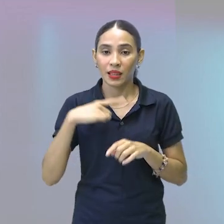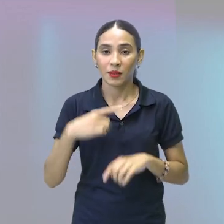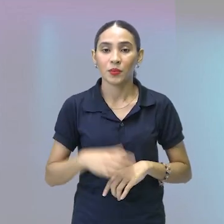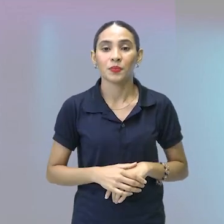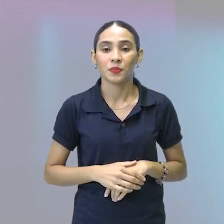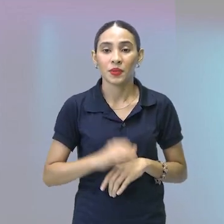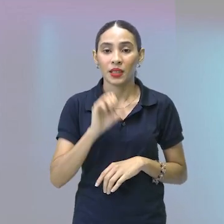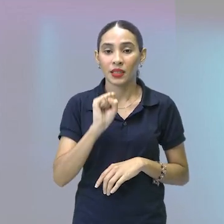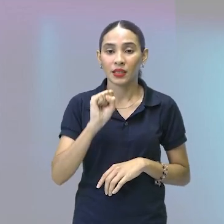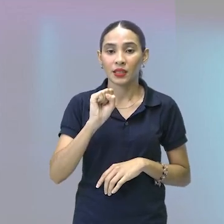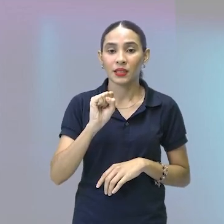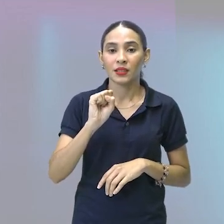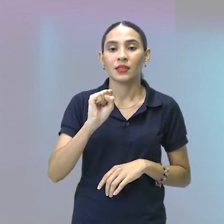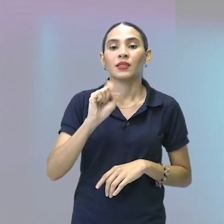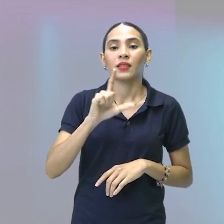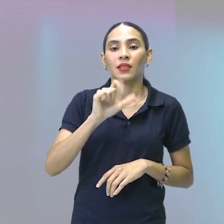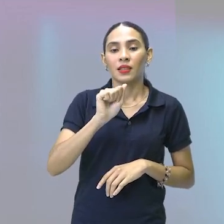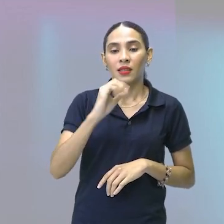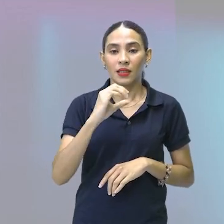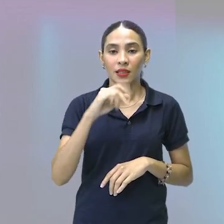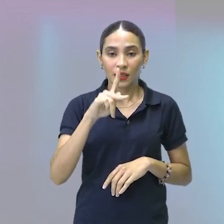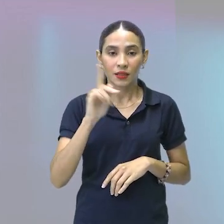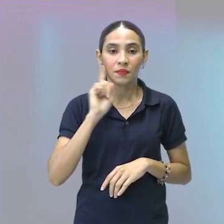o Slack,